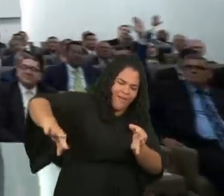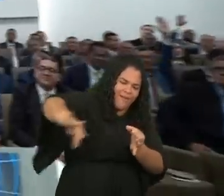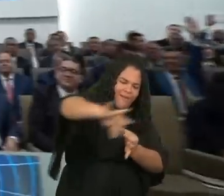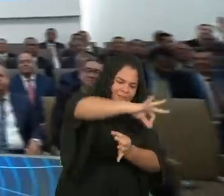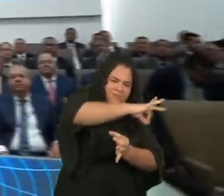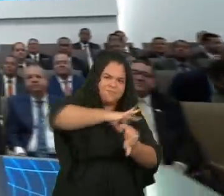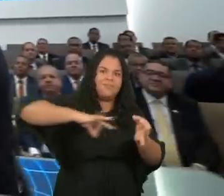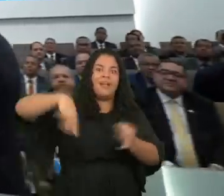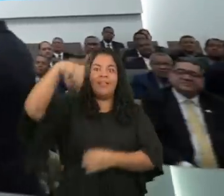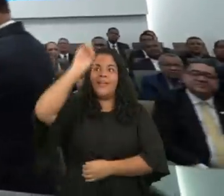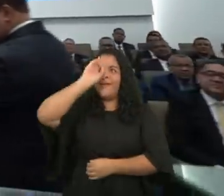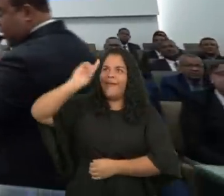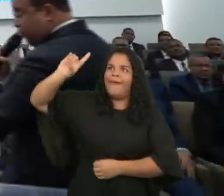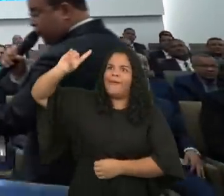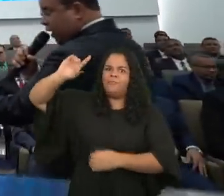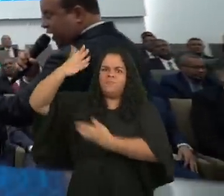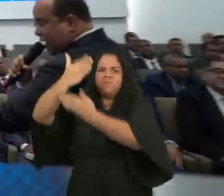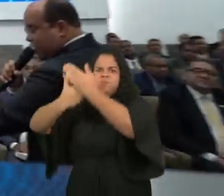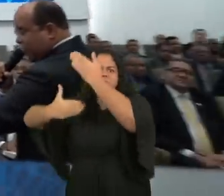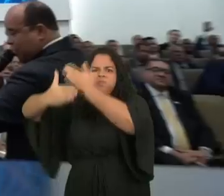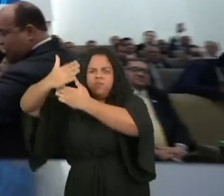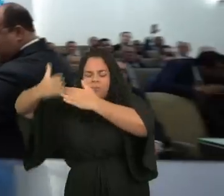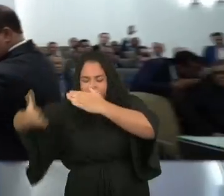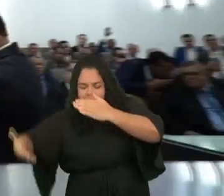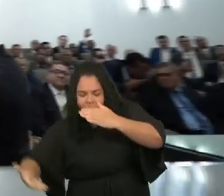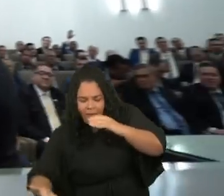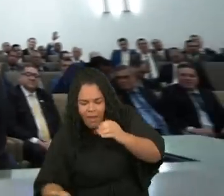mão embaixo e disse: fica aí!